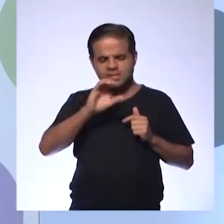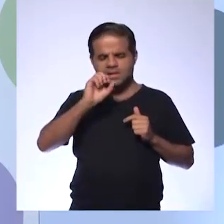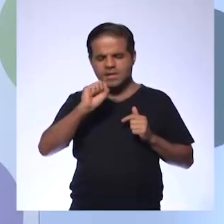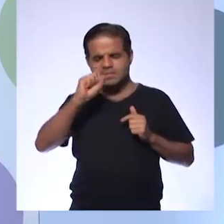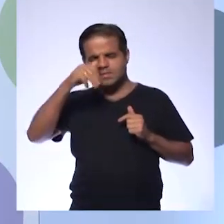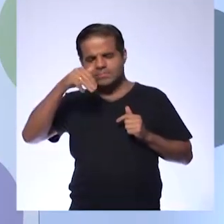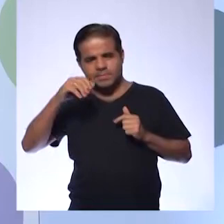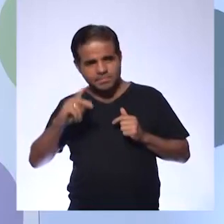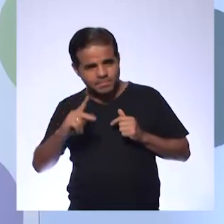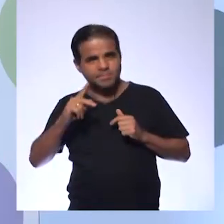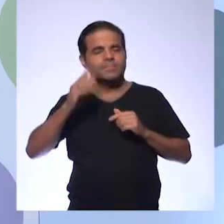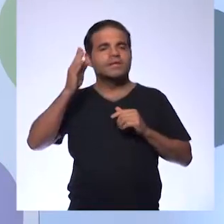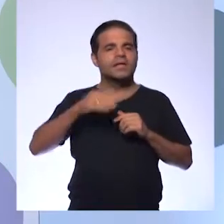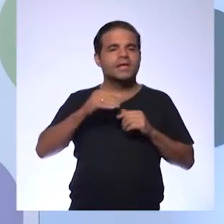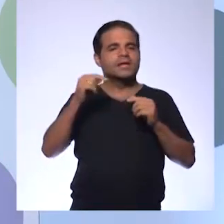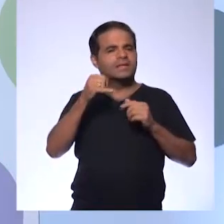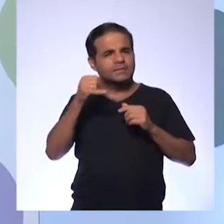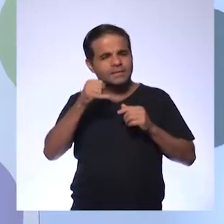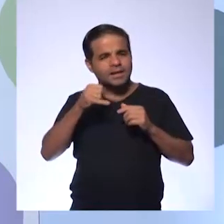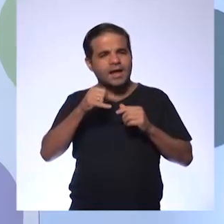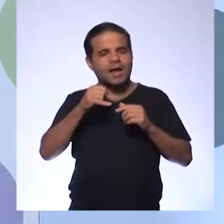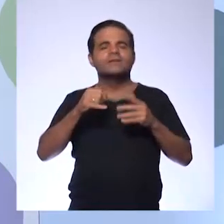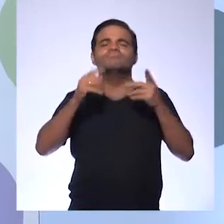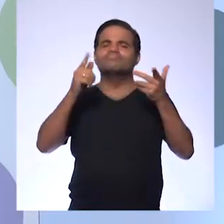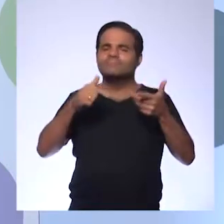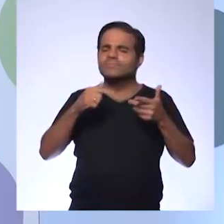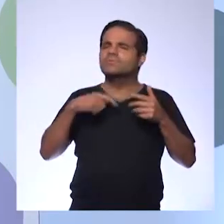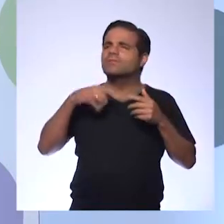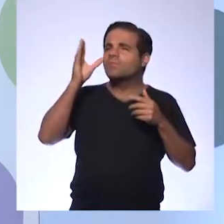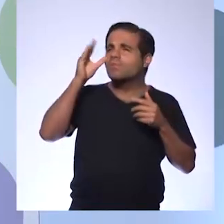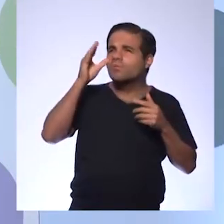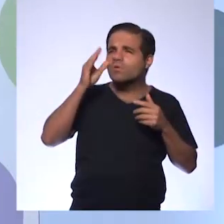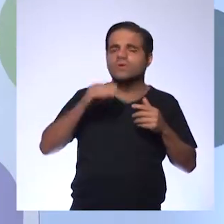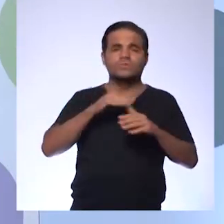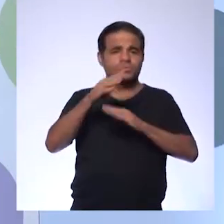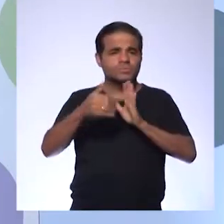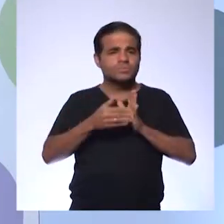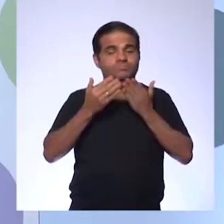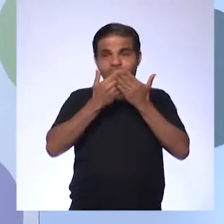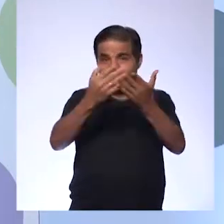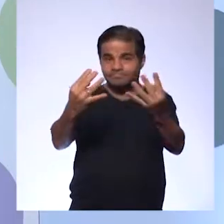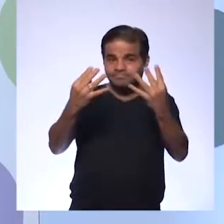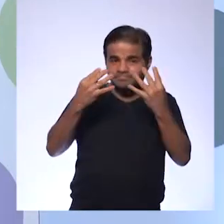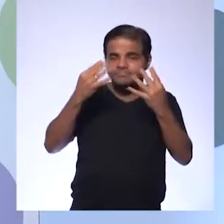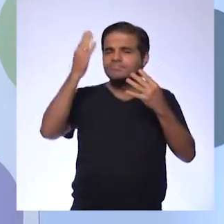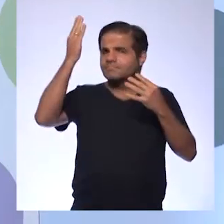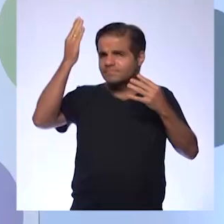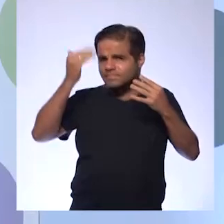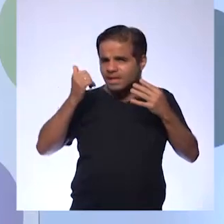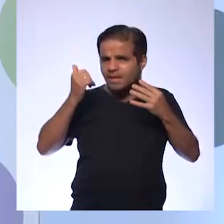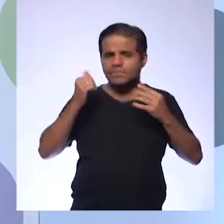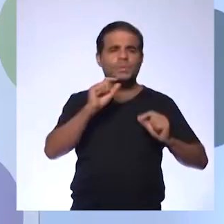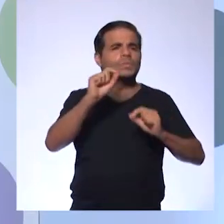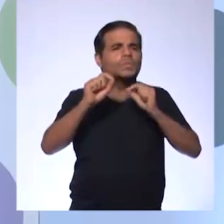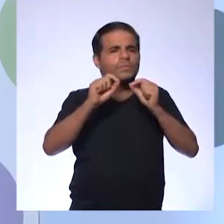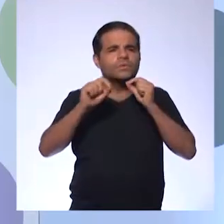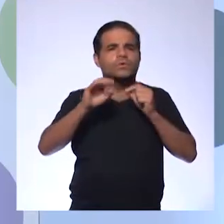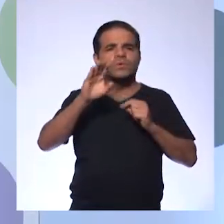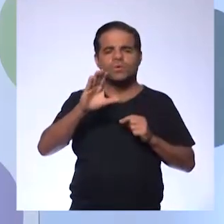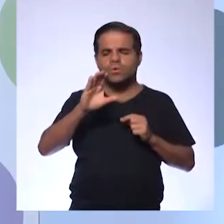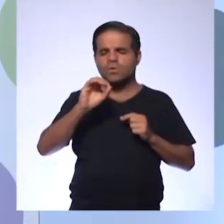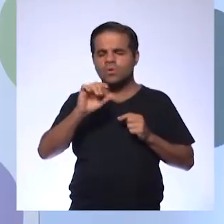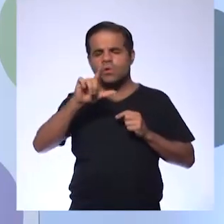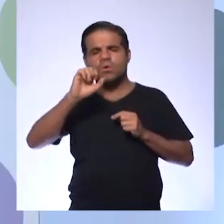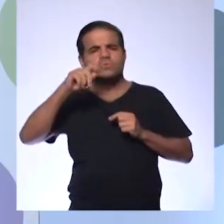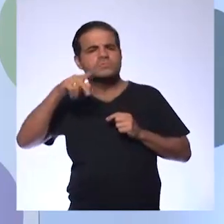CMSP_EM. E vamos aí à aula de hoje, né? Que eu, pelo menos, estava curiosa. Será que todo mundo que está aí do lado da tela sabe, do outro lado da tela sabe o que é cosplay? Às vezes